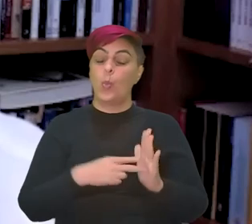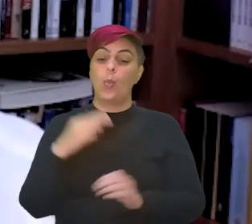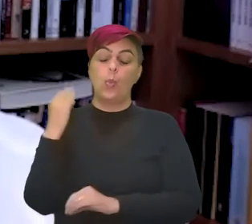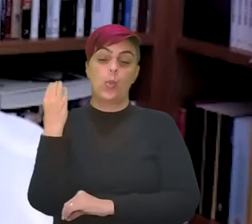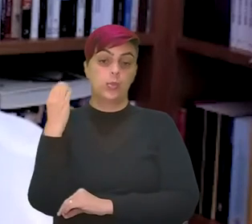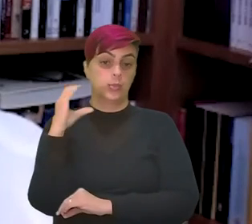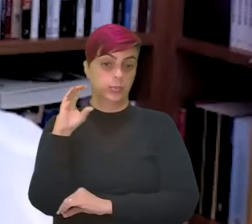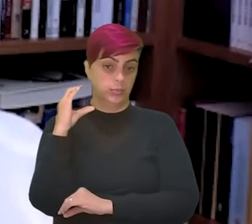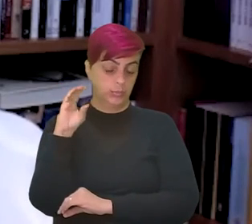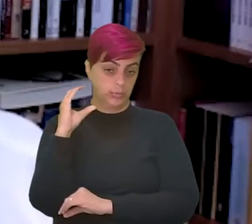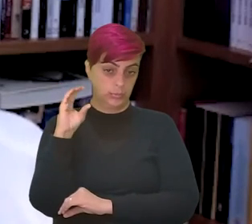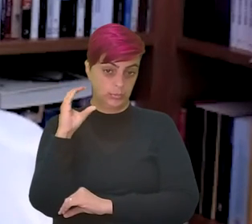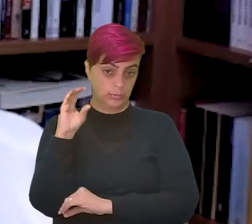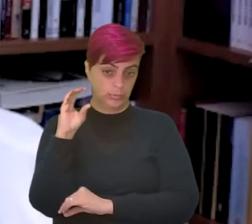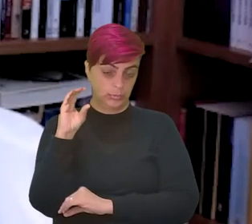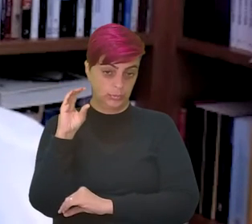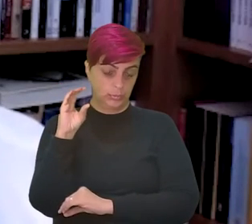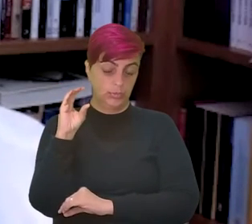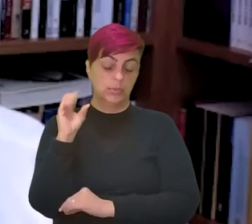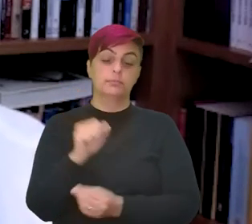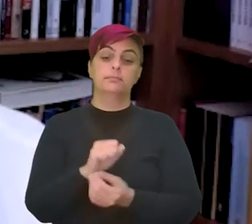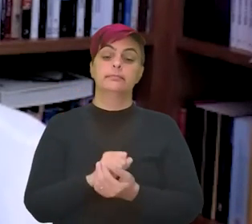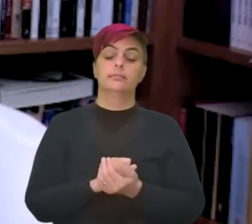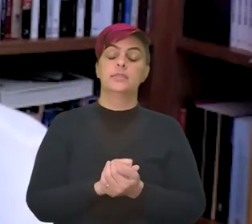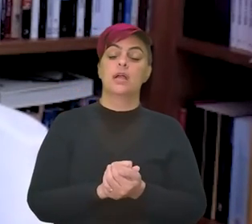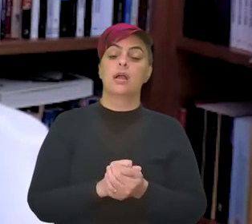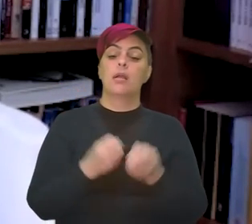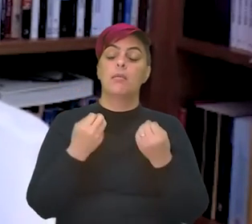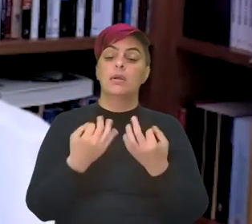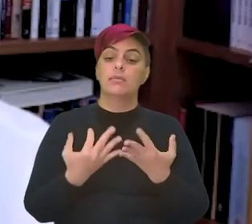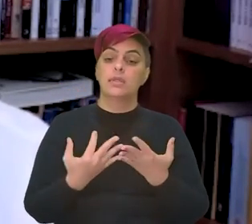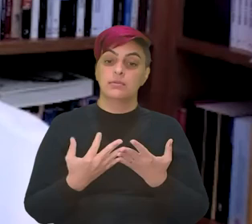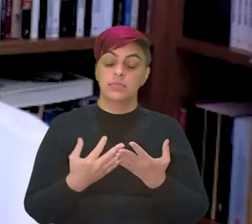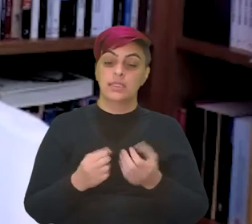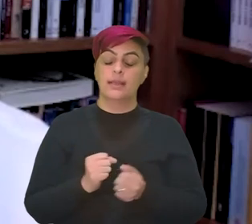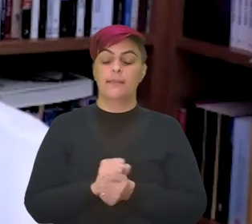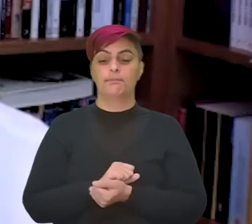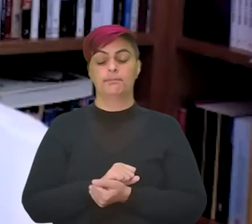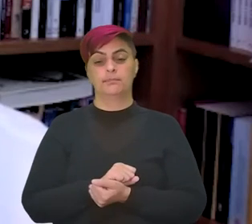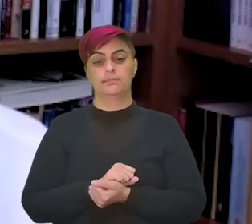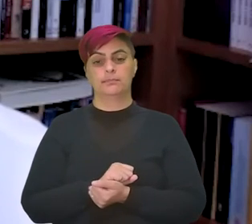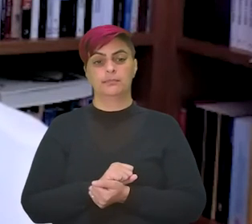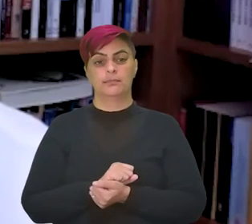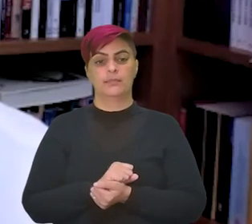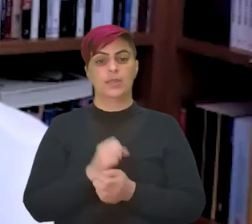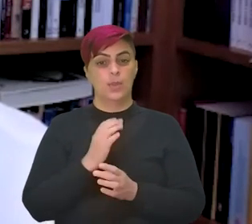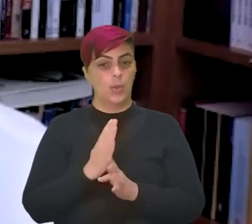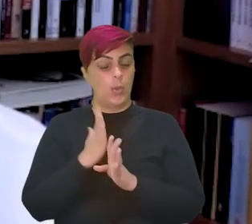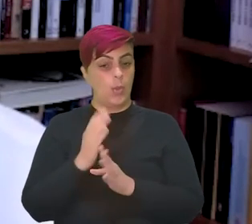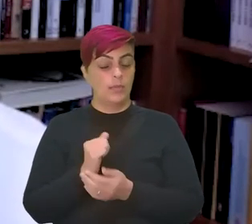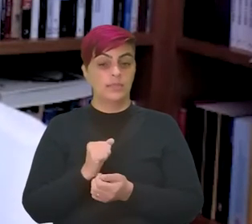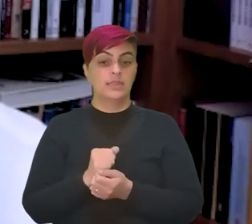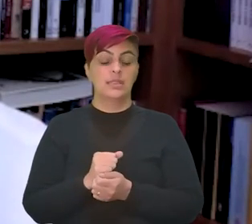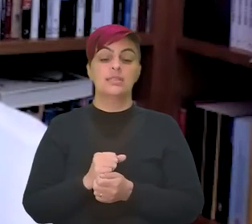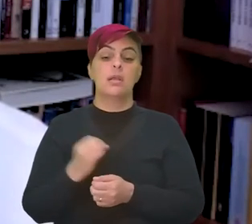ciência, né? Seguindo a definição dele do que é ciência, ele diz: a descoberta do